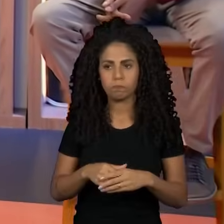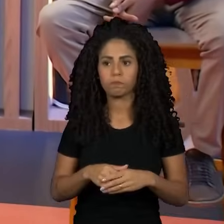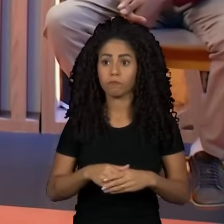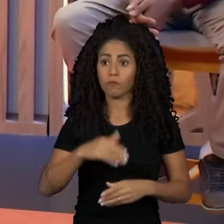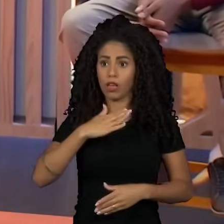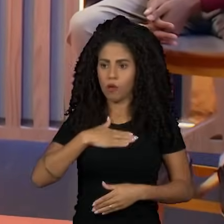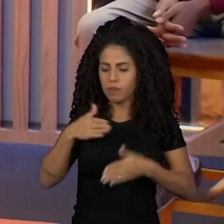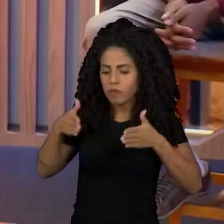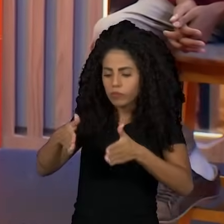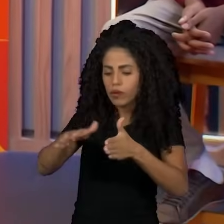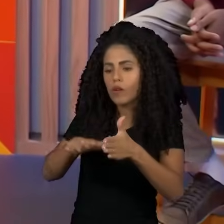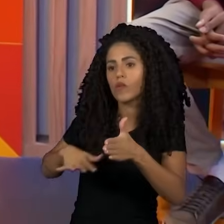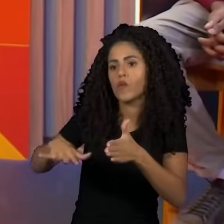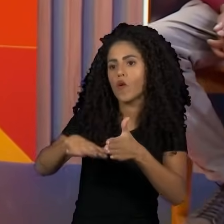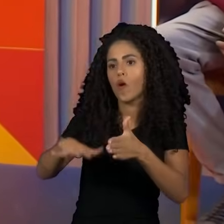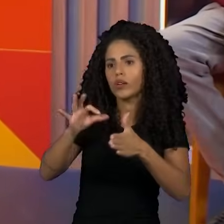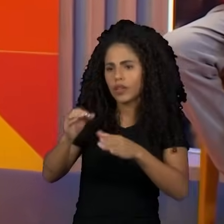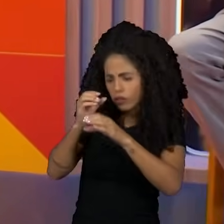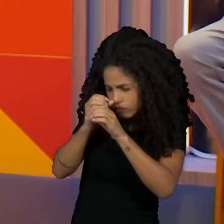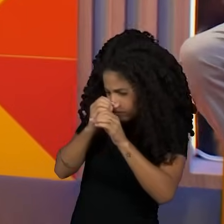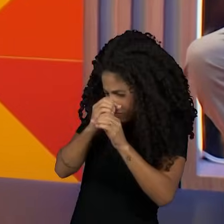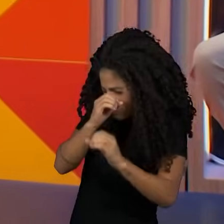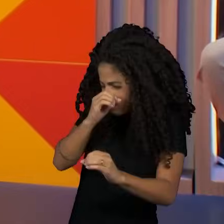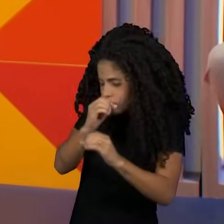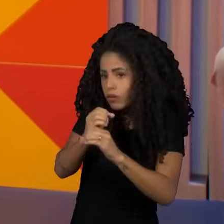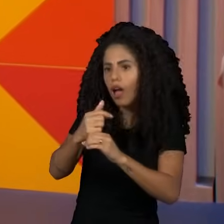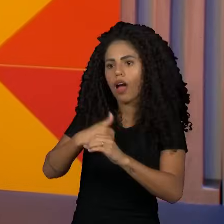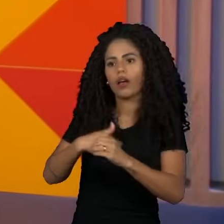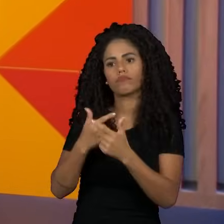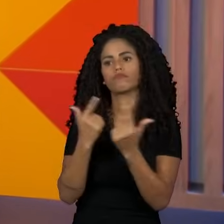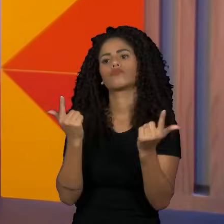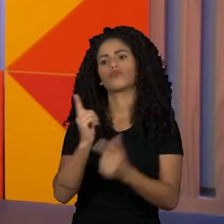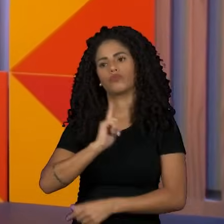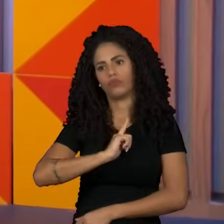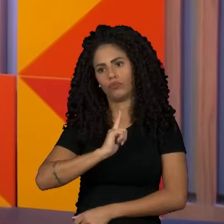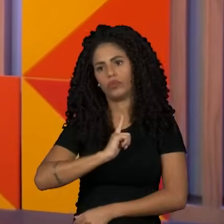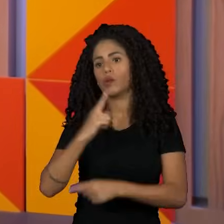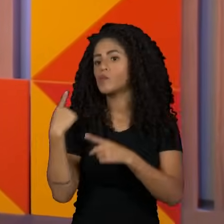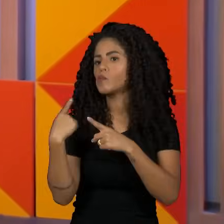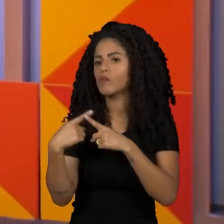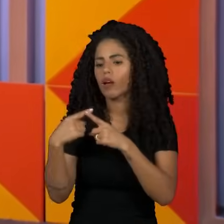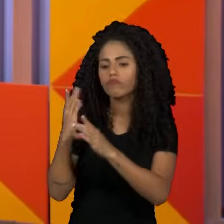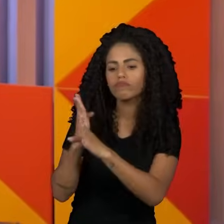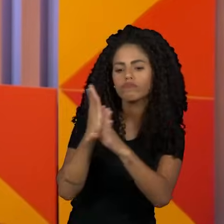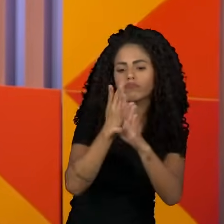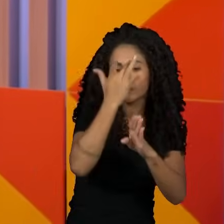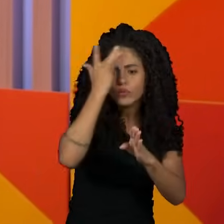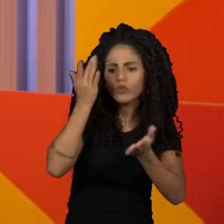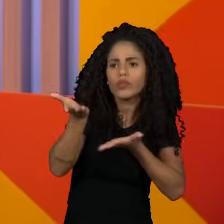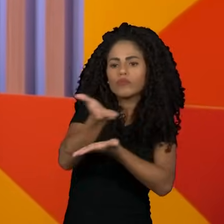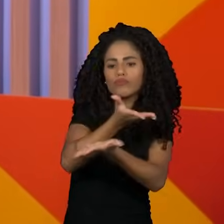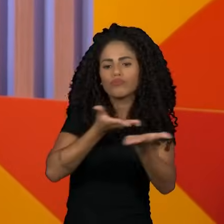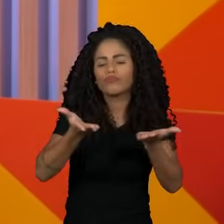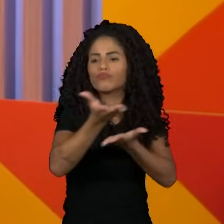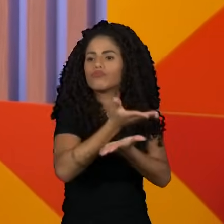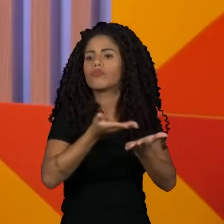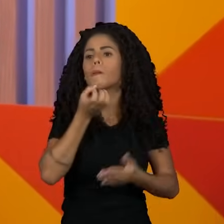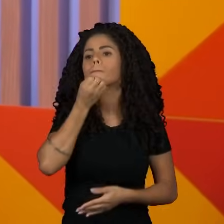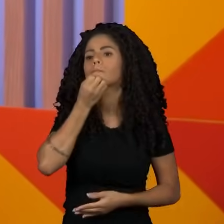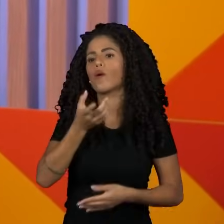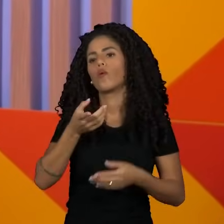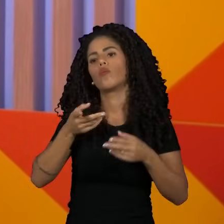área, especificamente na ecologia, eu sempre tive muita sorte, assim, de encontrar pessoas, majoritariamente pessoas